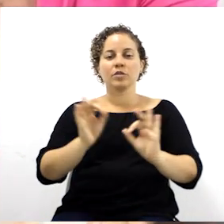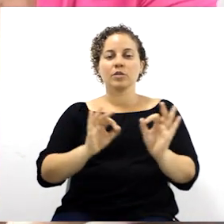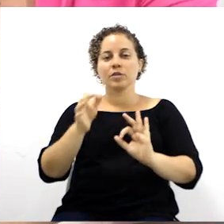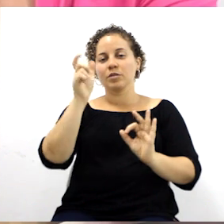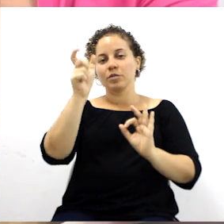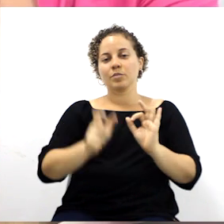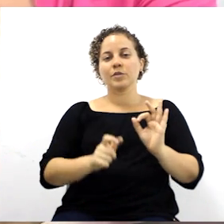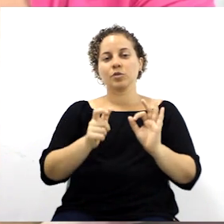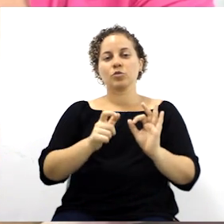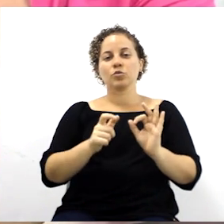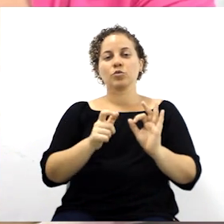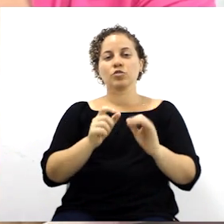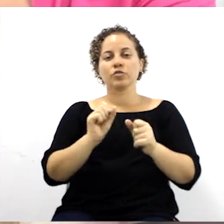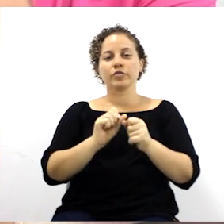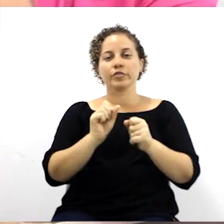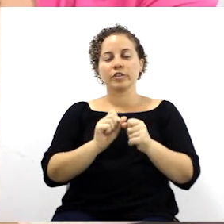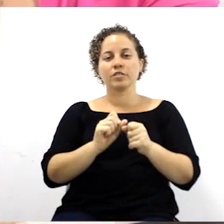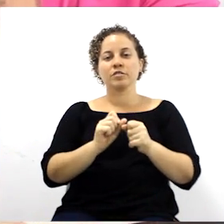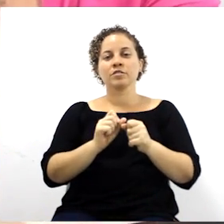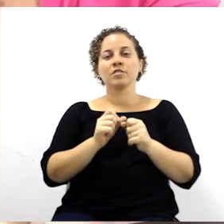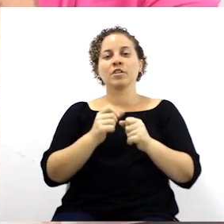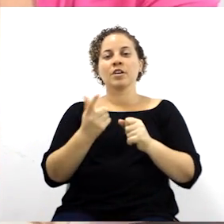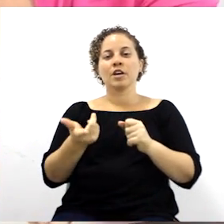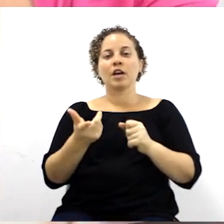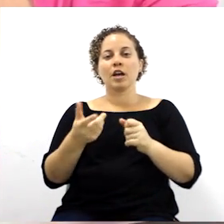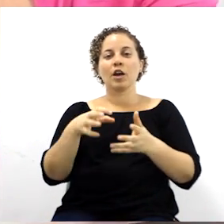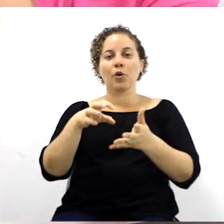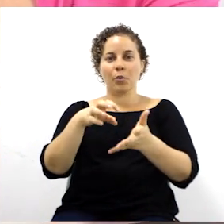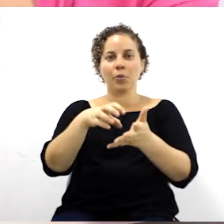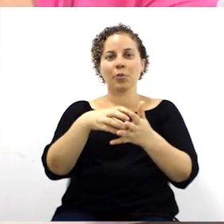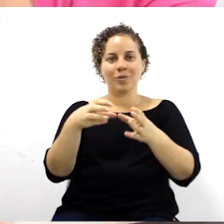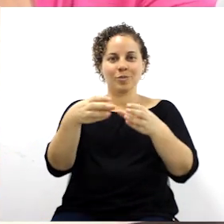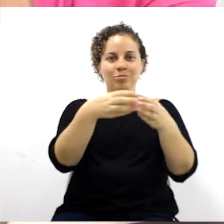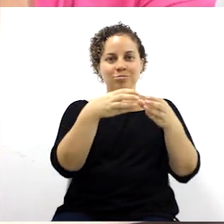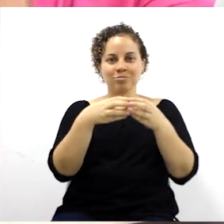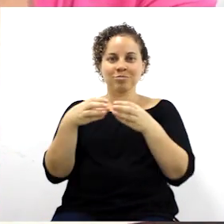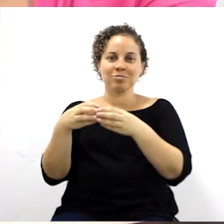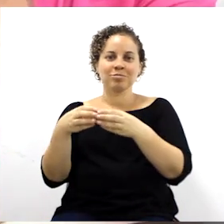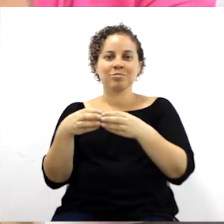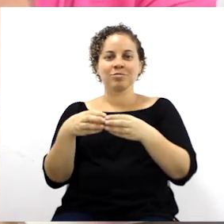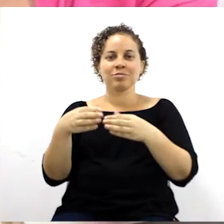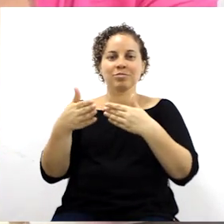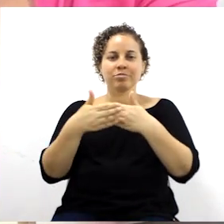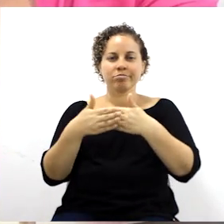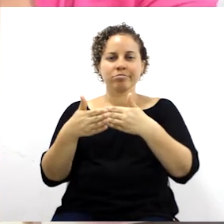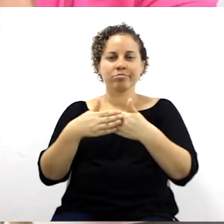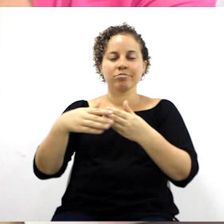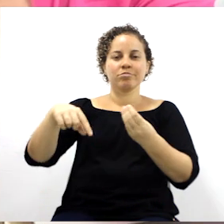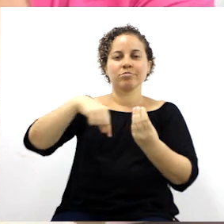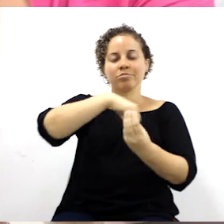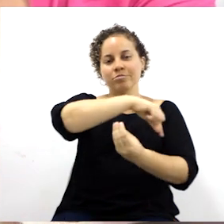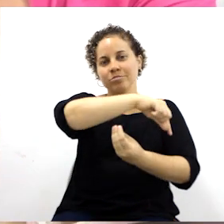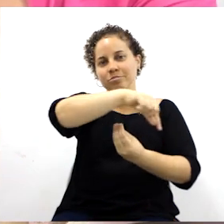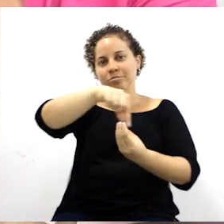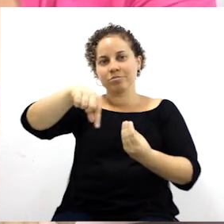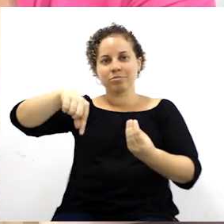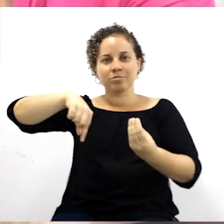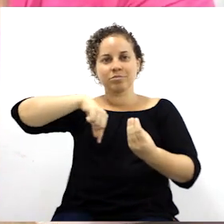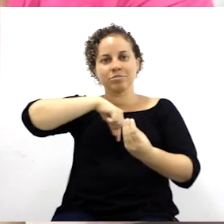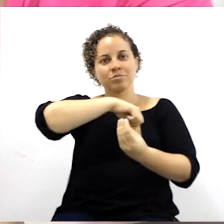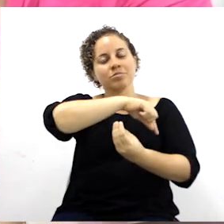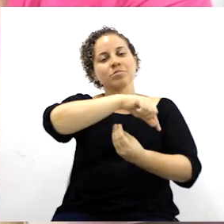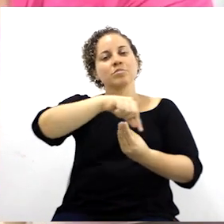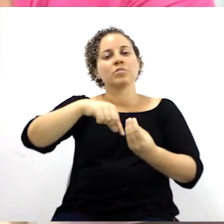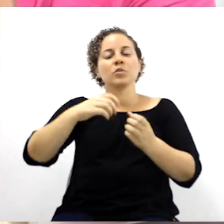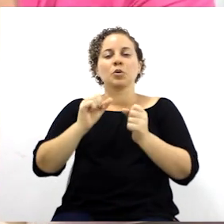fazer de extensão. Aí ele trabalharia junto à comunidade, né? Que ele, sei lá, que estiver no entorno da biblioteca, ele pode fazer o trabalho